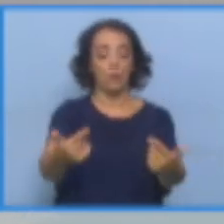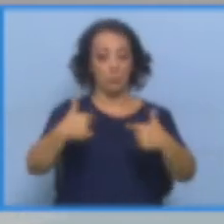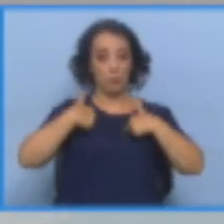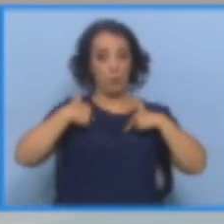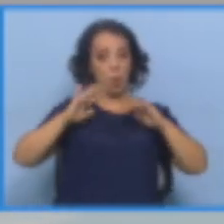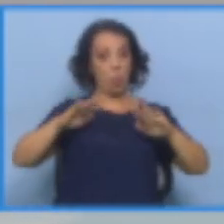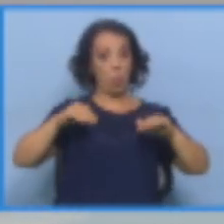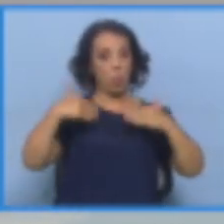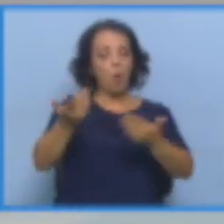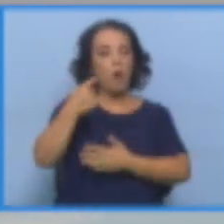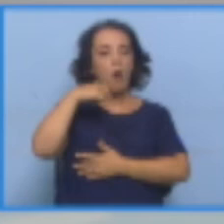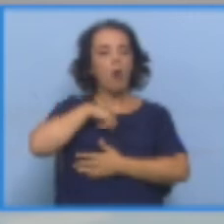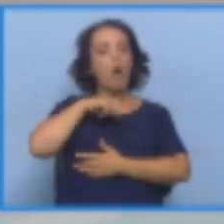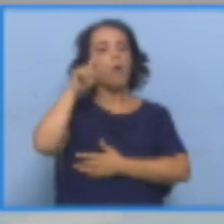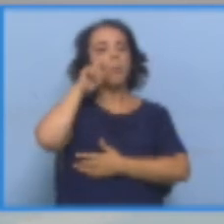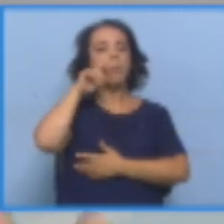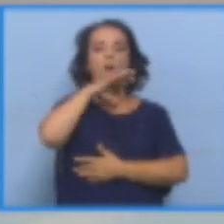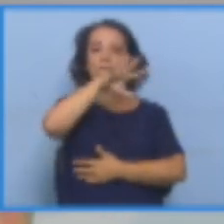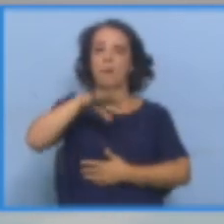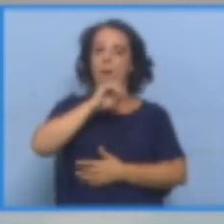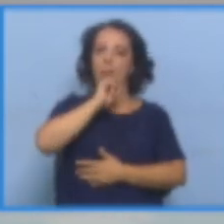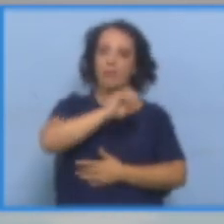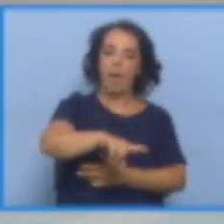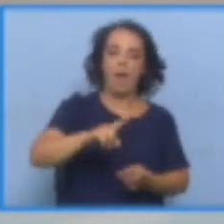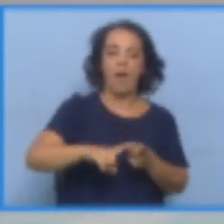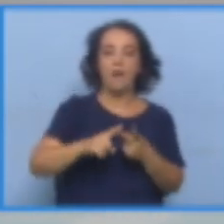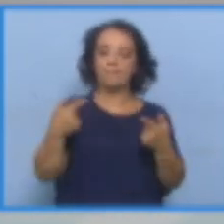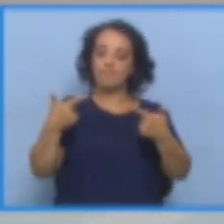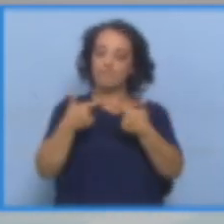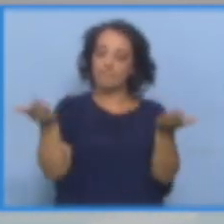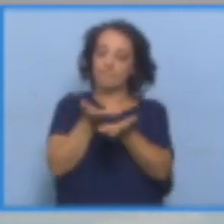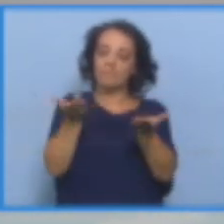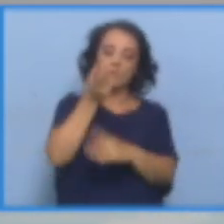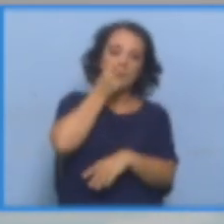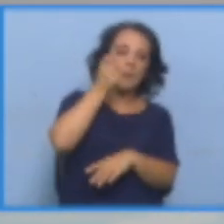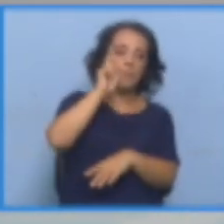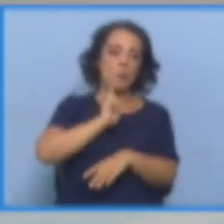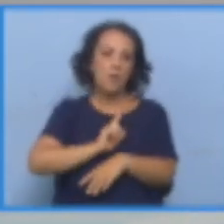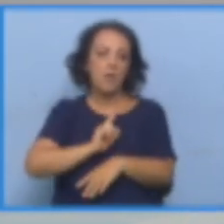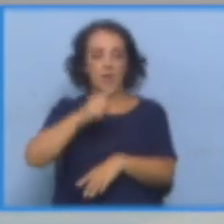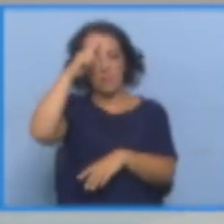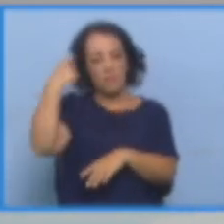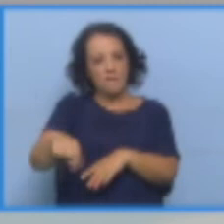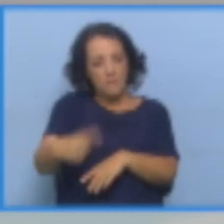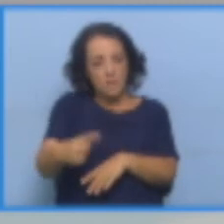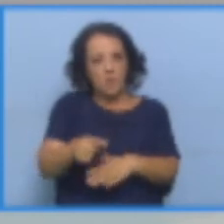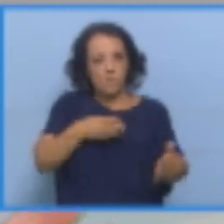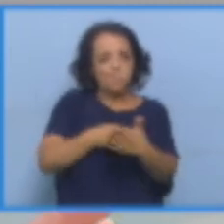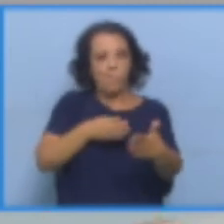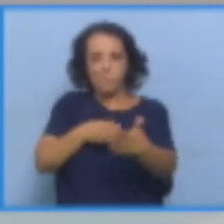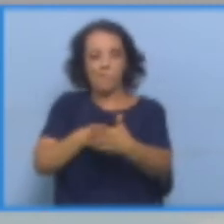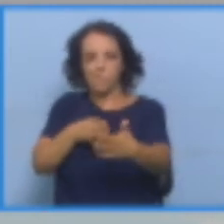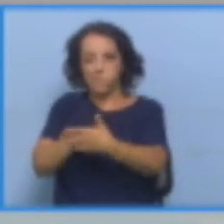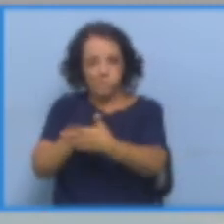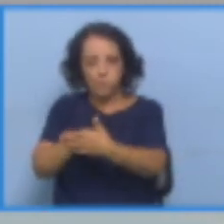é capaz de sustentar a família, só o dom é capaz de criar uma relação entre homem e mulher, capaz de vencer até as dificuldades e avançar. Quando eu constantemente me dou,